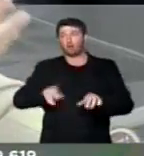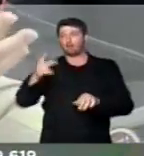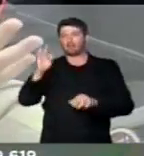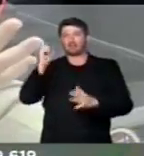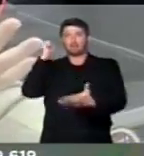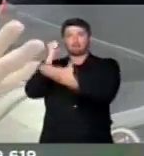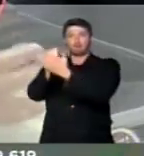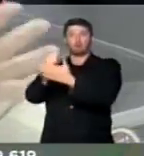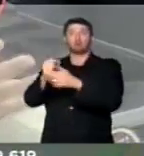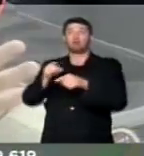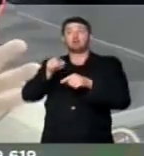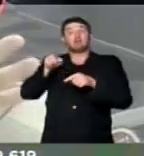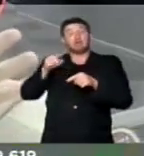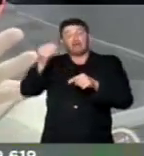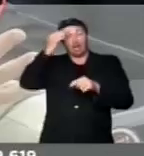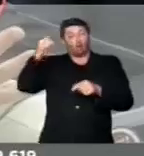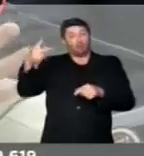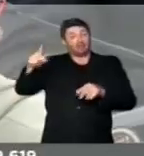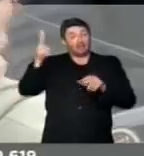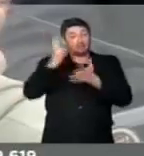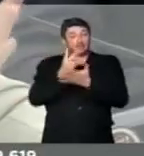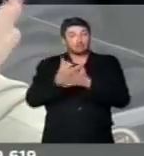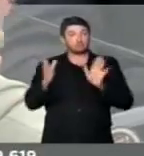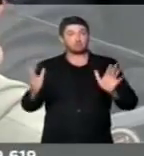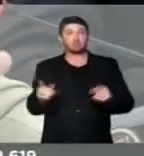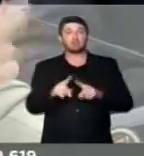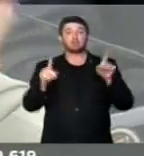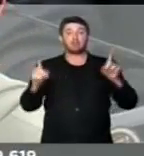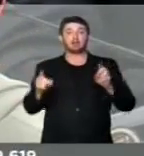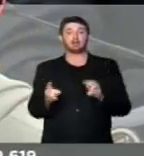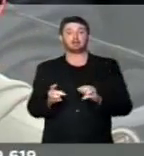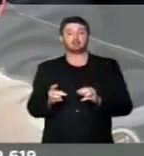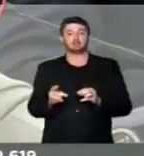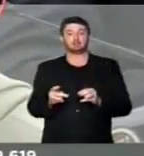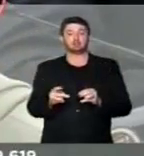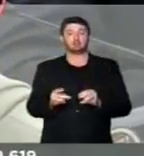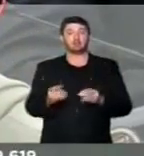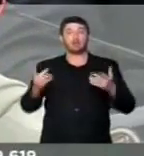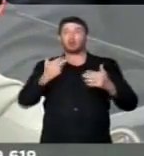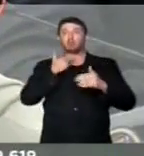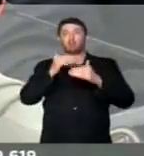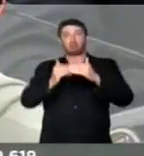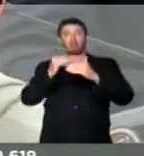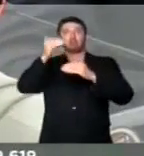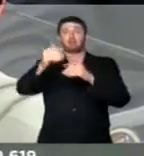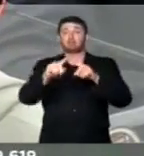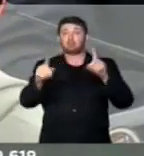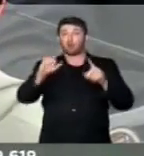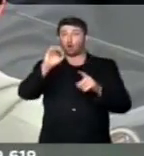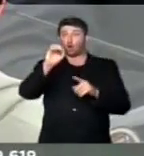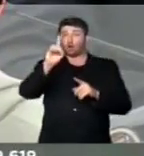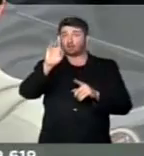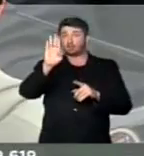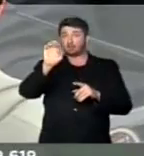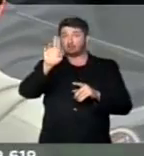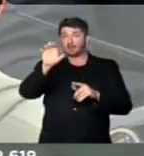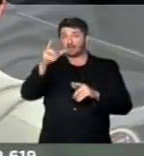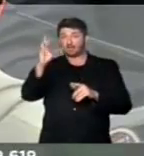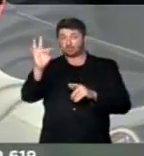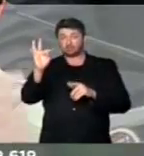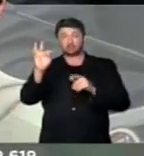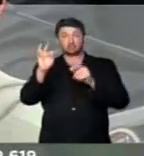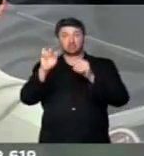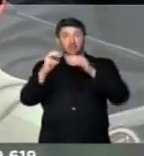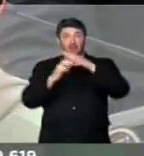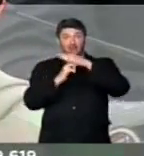que fez por merecer em boa parte, e agora não pode ir além. Só que a Odebrecht, na sua nota,